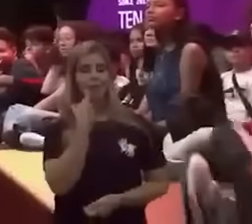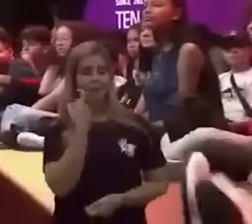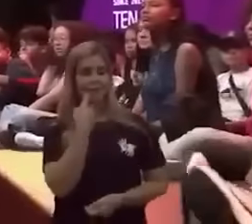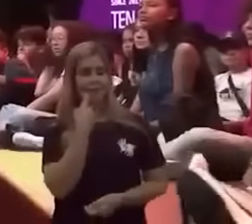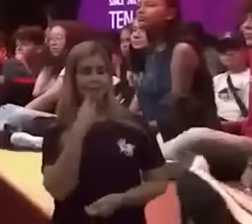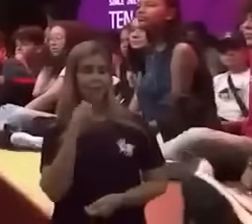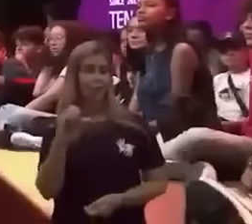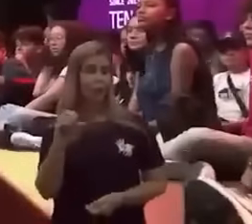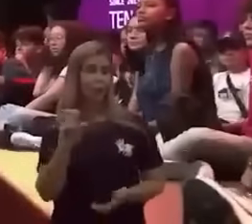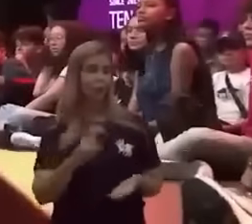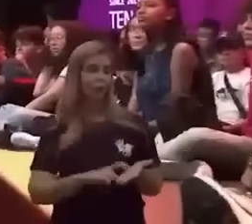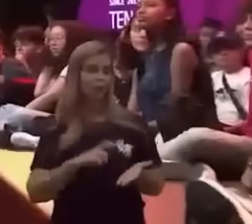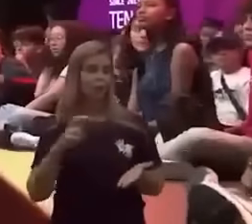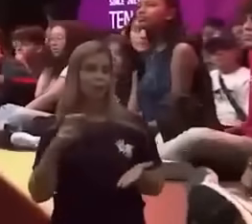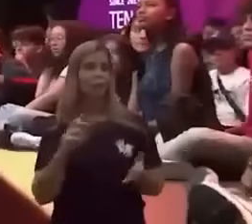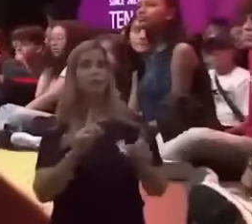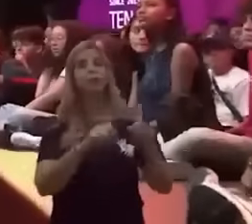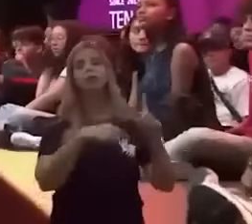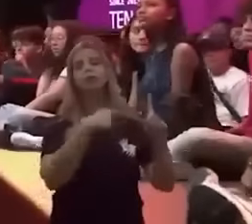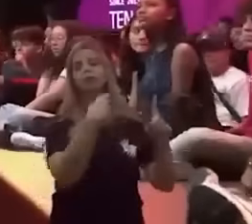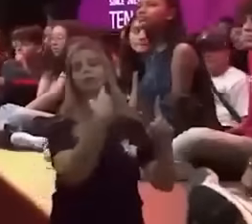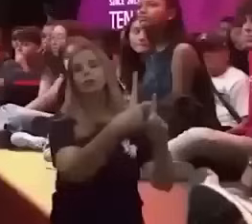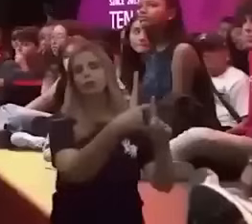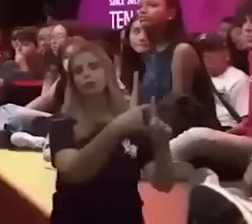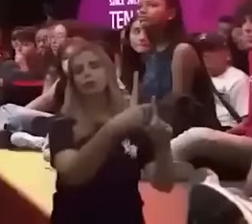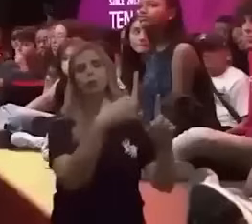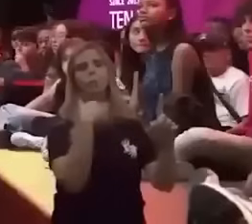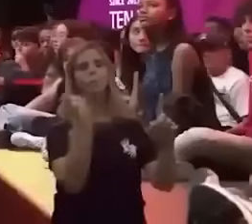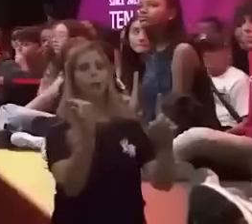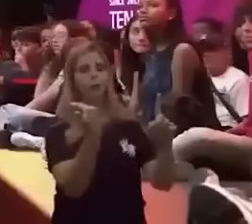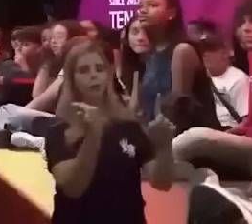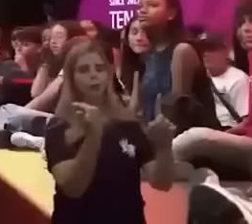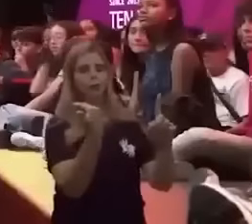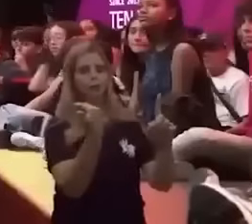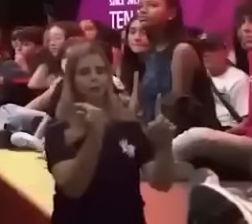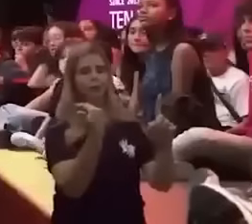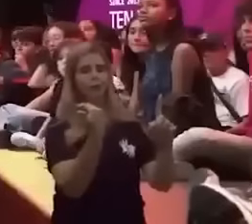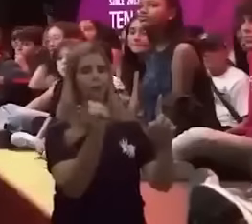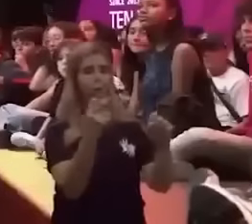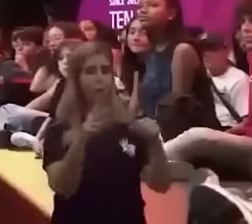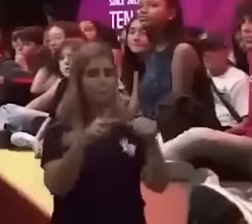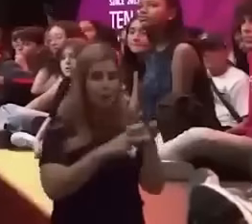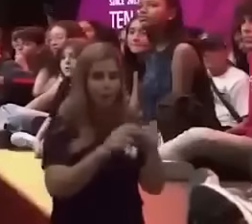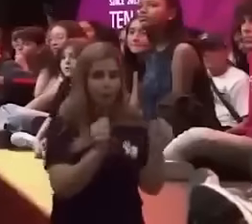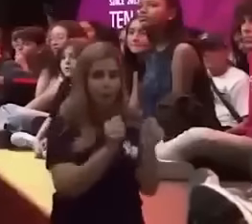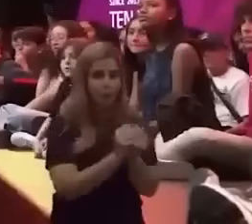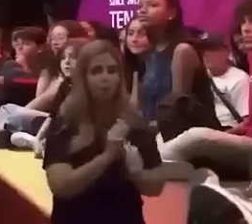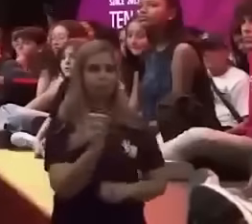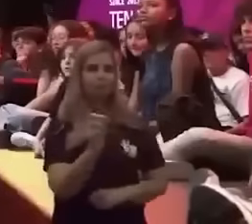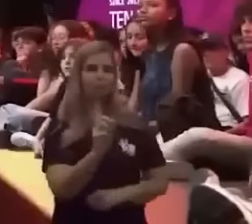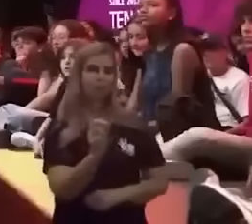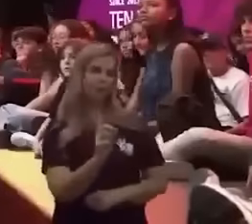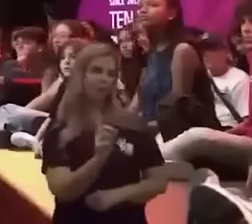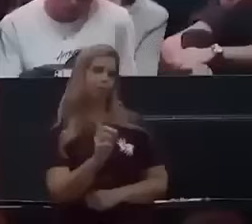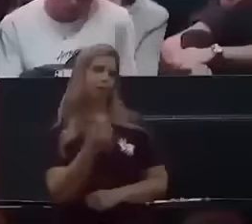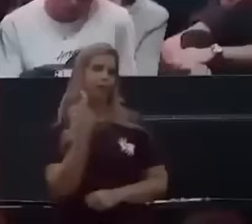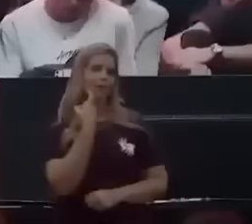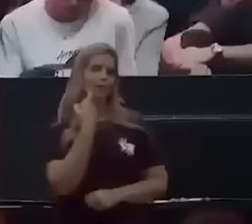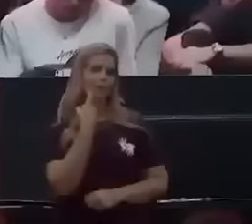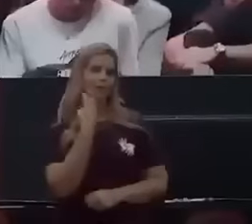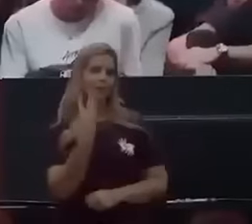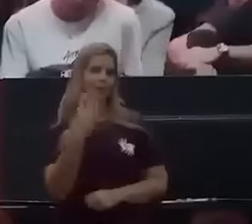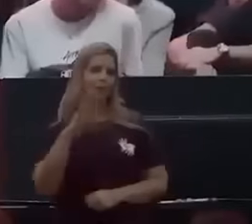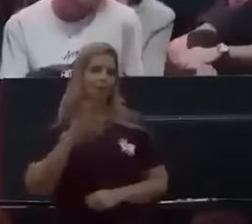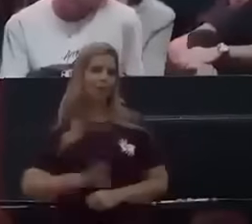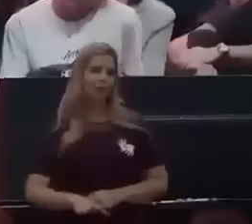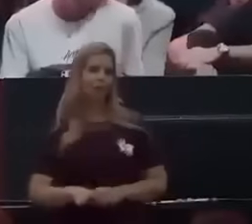Sexta-feira, 9 horas da manhã, Jesus é crucificado, Pedro não estava lá. Sexta-feira, 3 horas da tarde, Jesus morre, Pedro não estava lá para